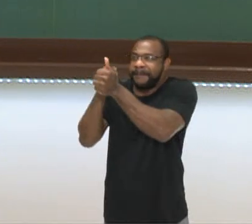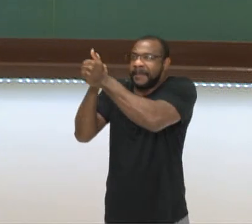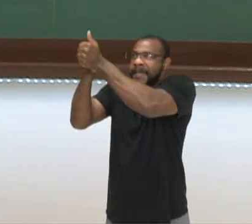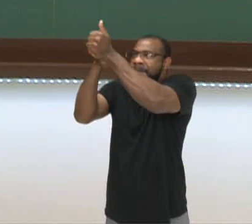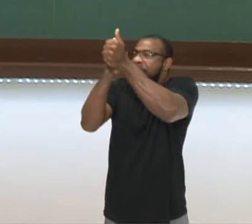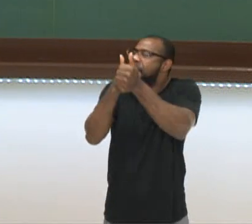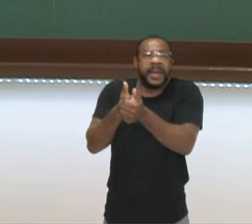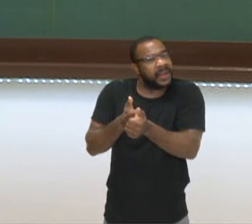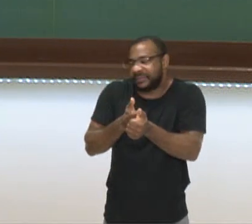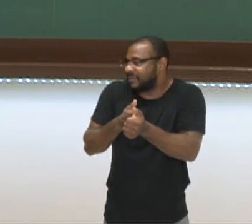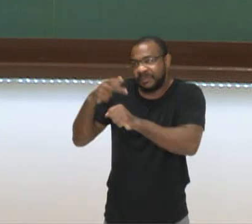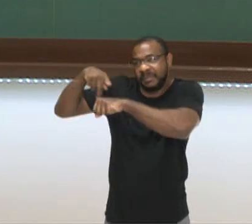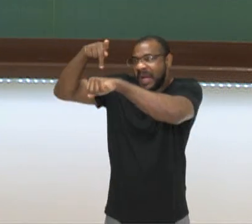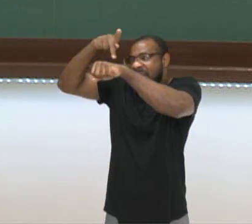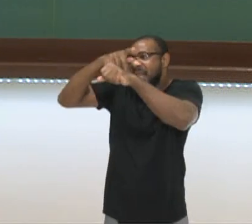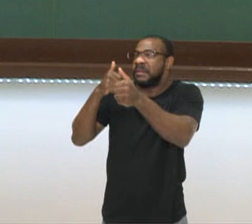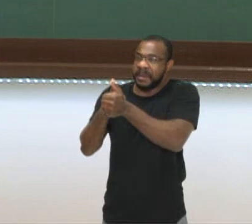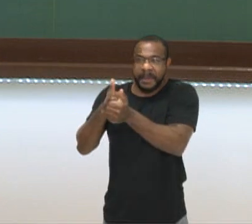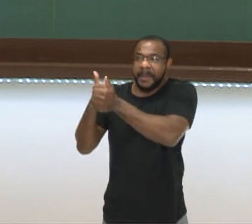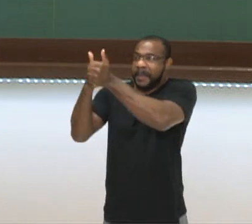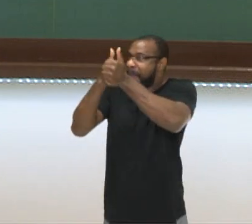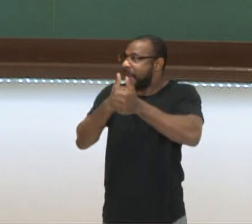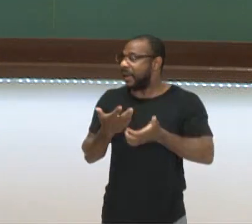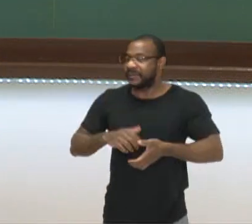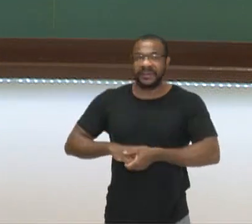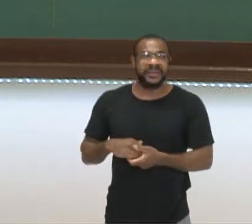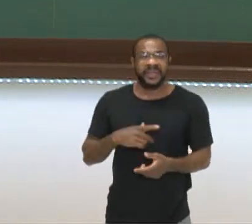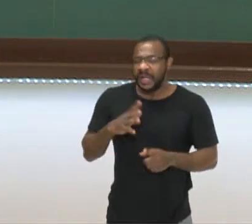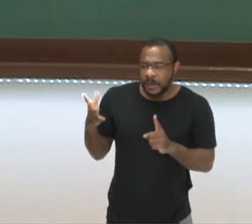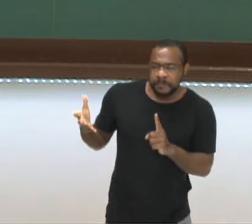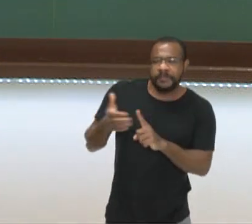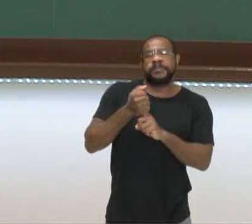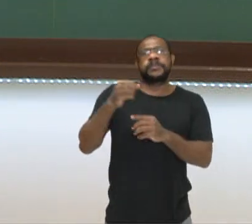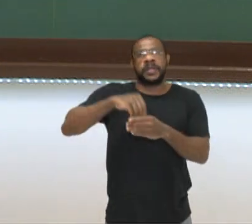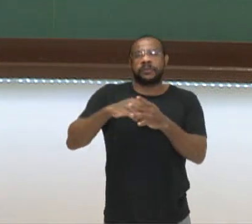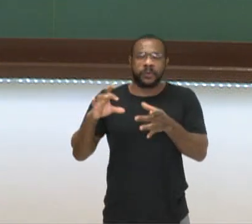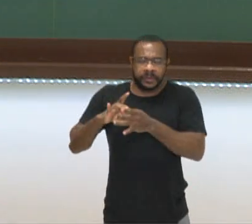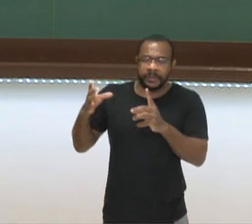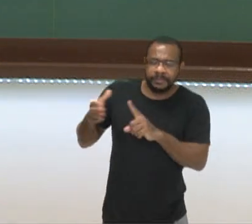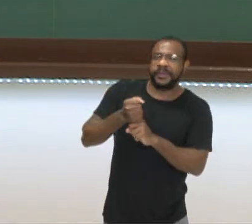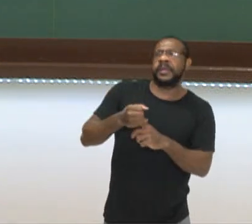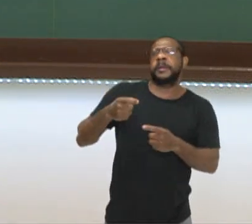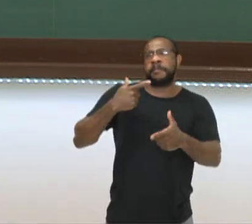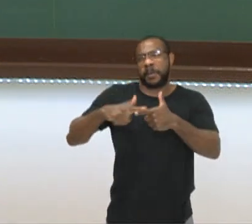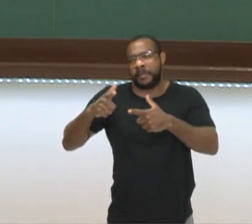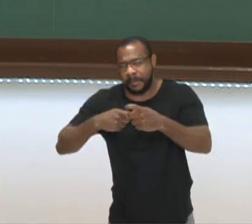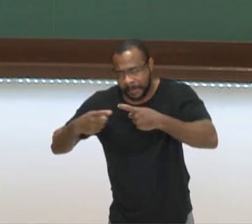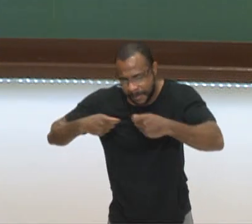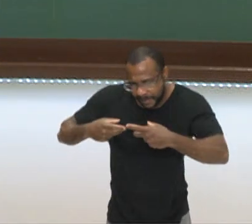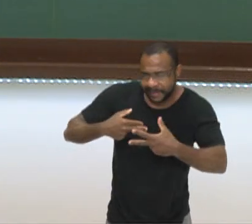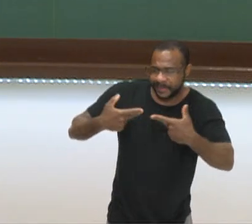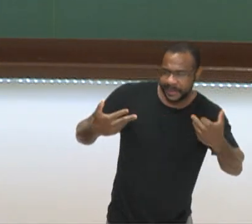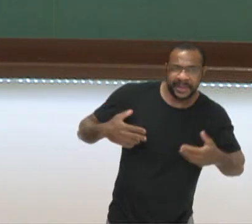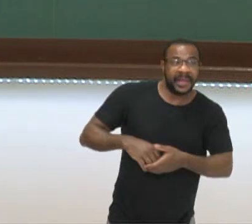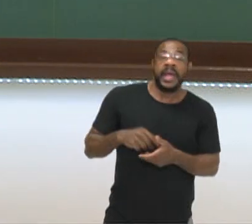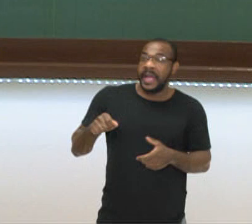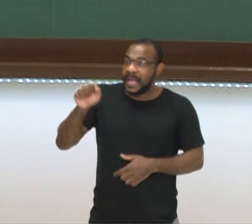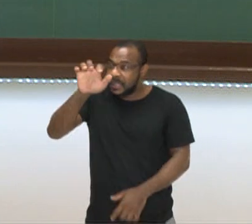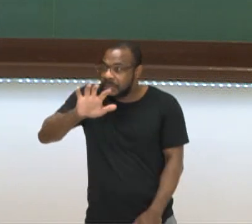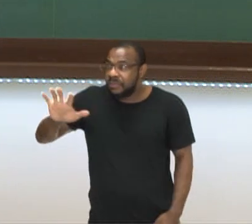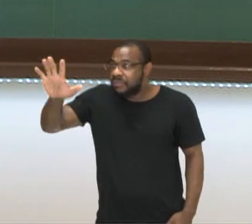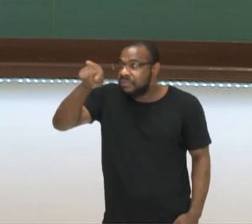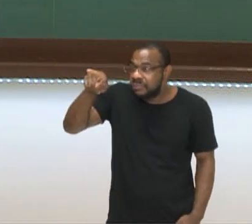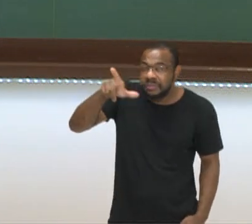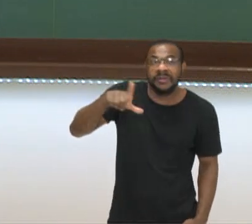próximas. E é claro que num contexto de domínio, num contexto de conflitos, esses espaços